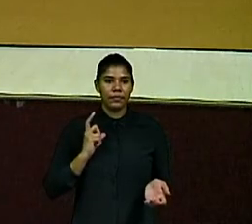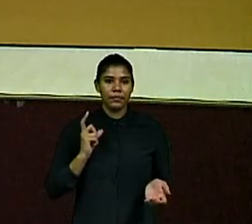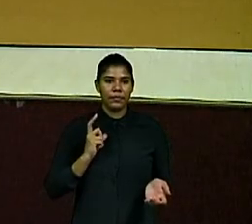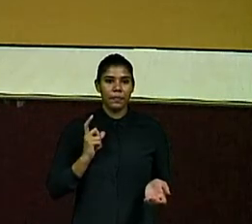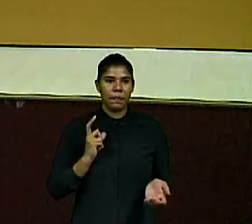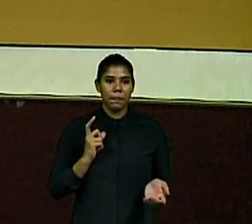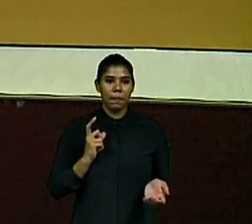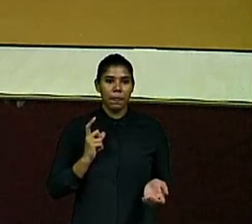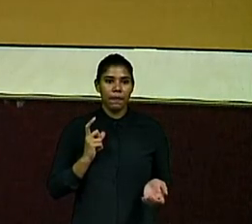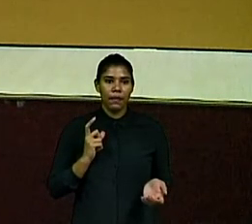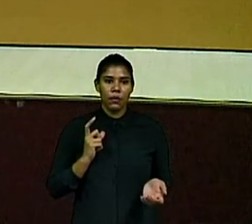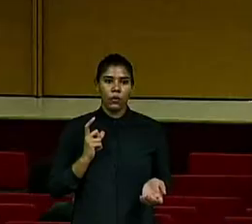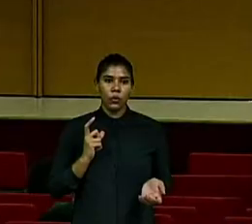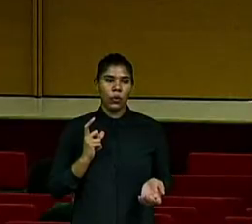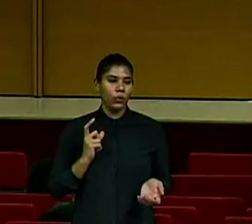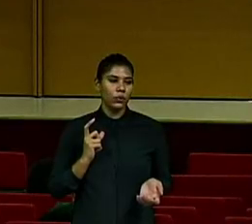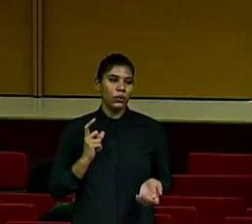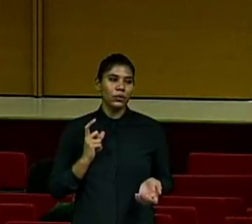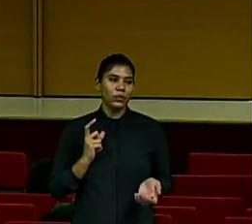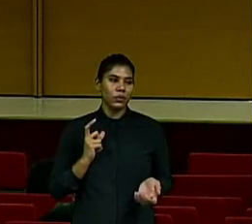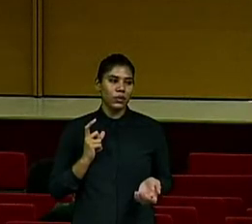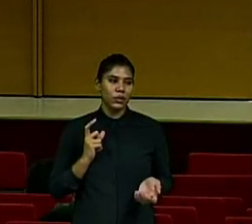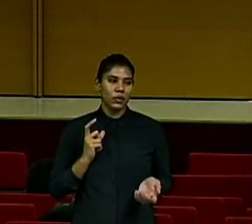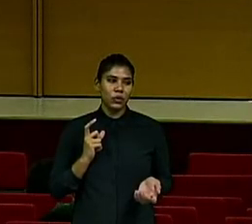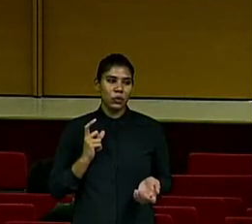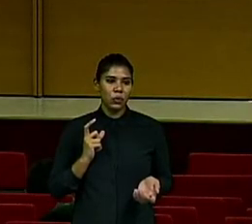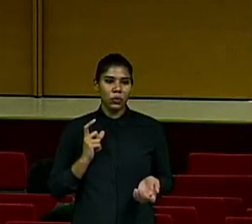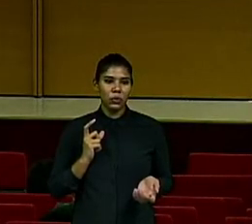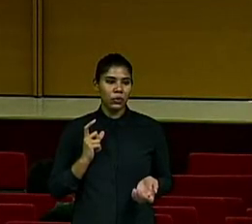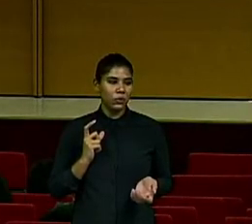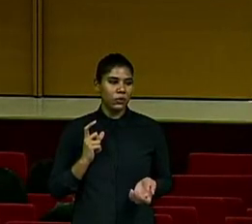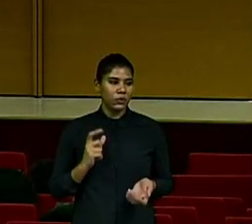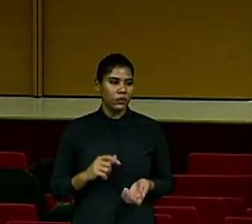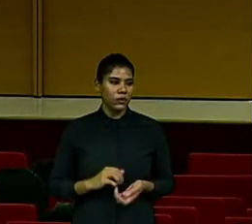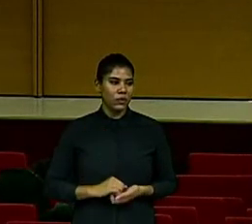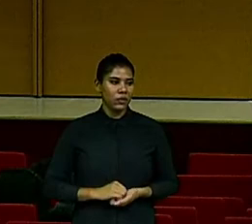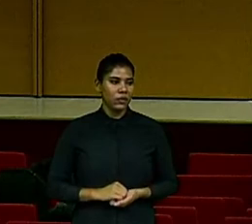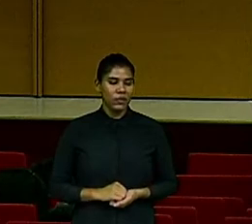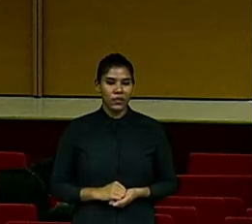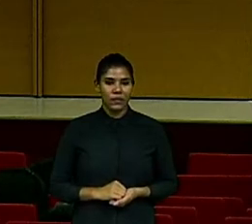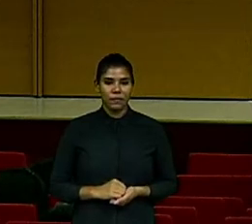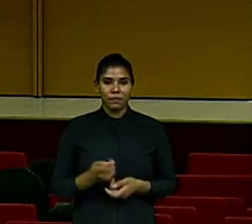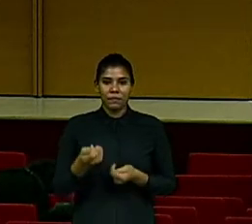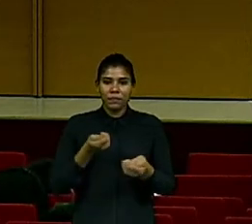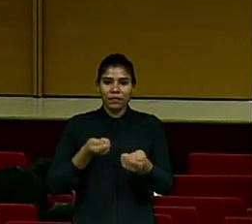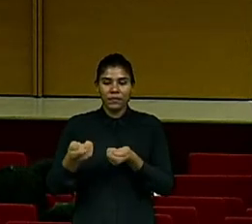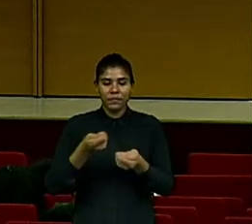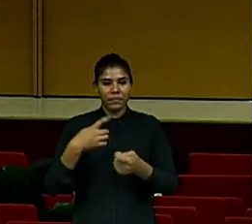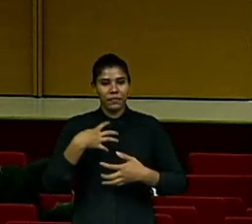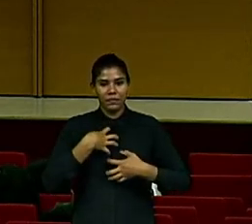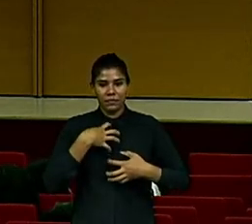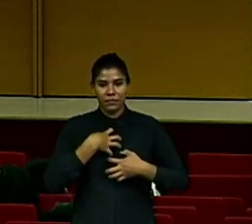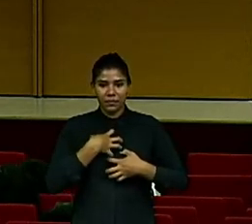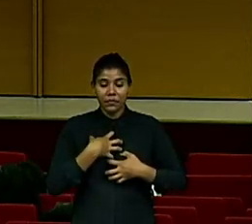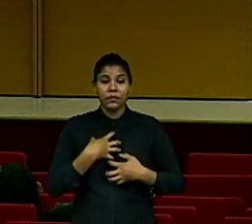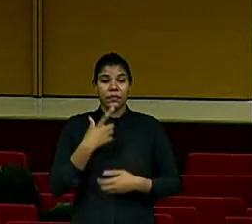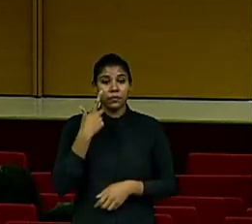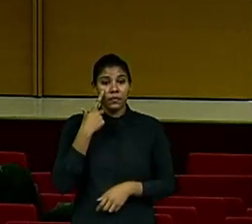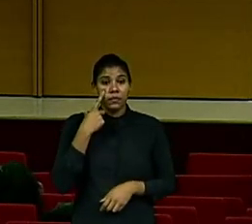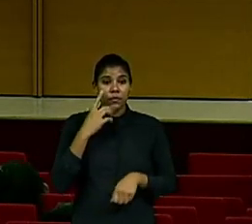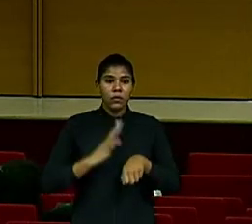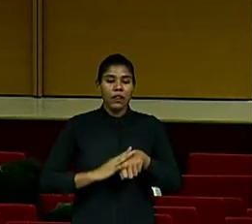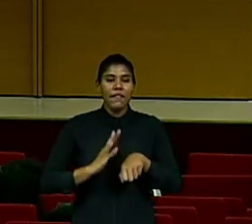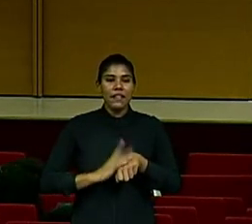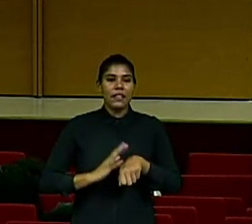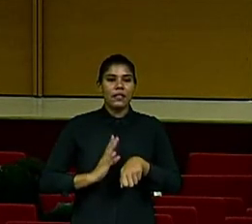hemorrágica não dá para dizer um motivo mas geralmente é controlar mesmo o sintoma acompanhado bastante água